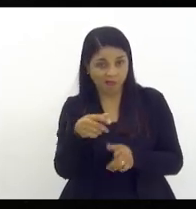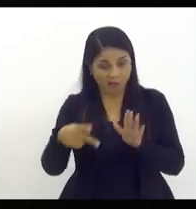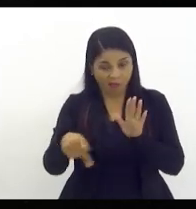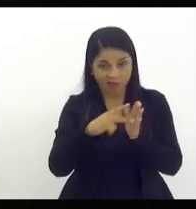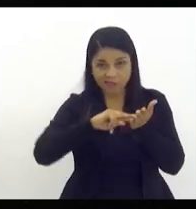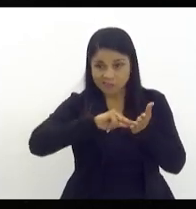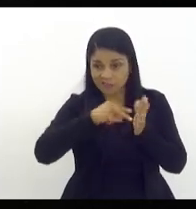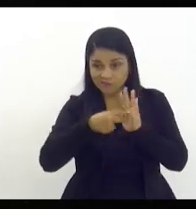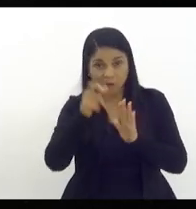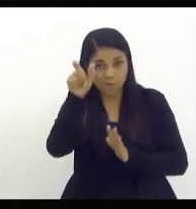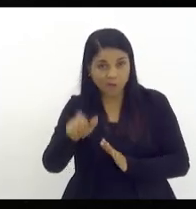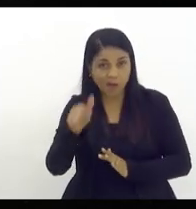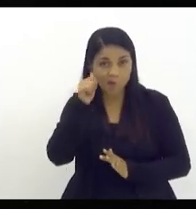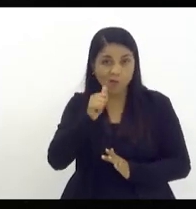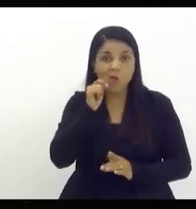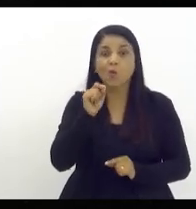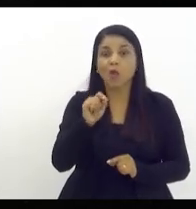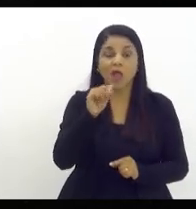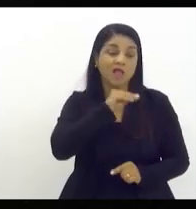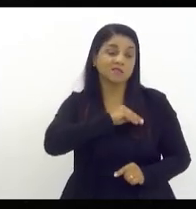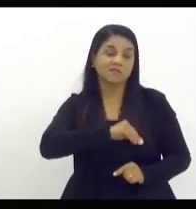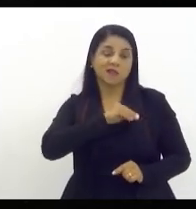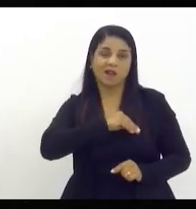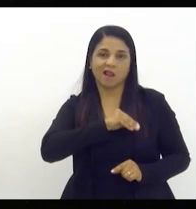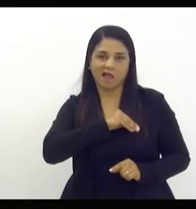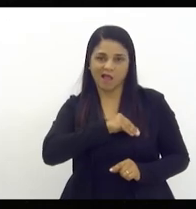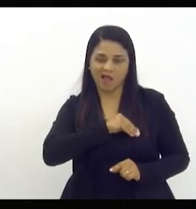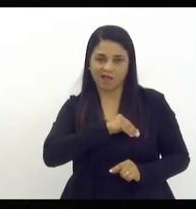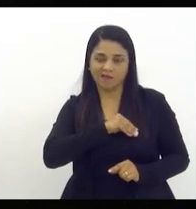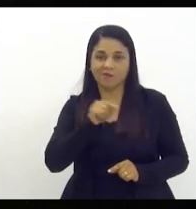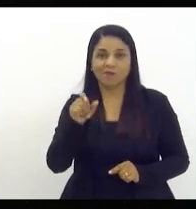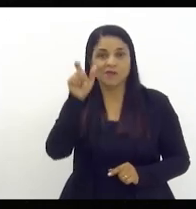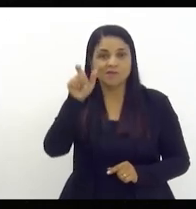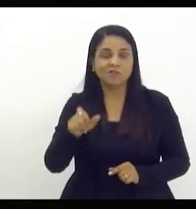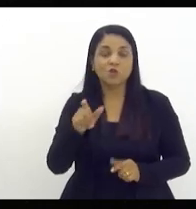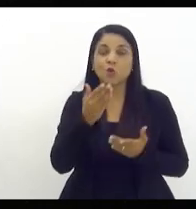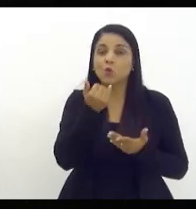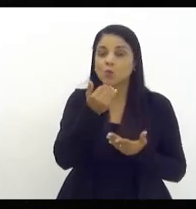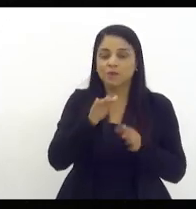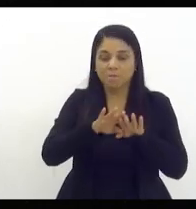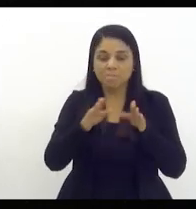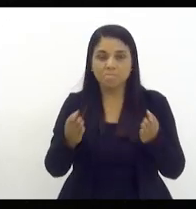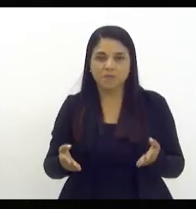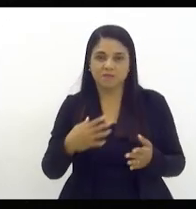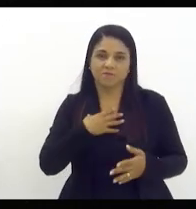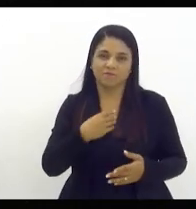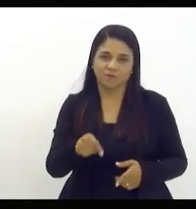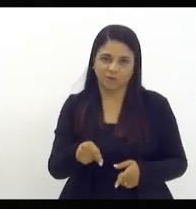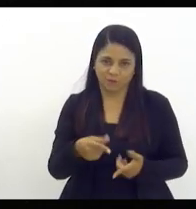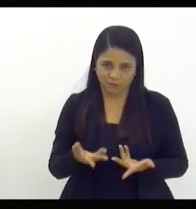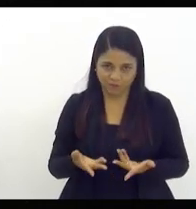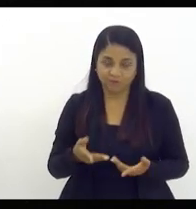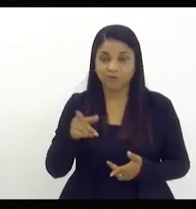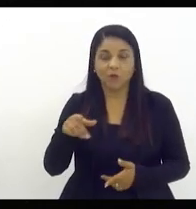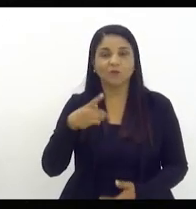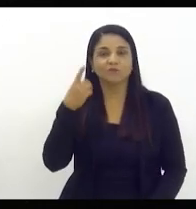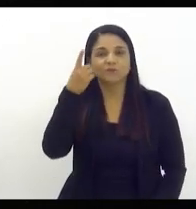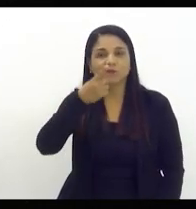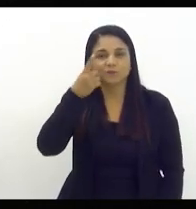na mesa dos seus filhos, que as ajudam durante o seu exercício. Uma parte para o deputado Carlos Mink.